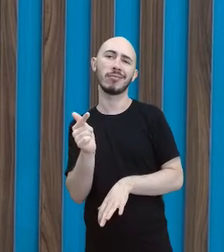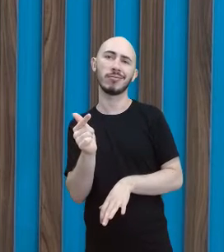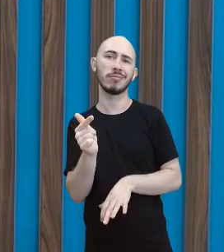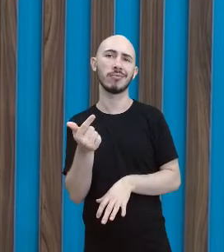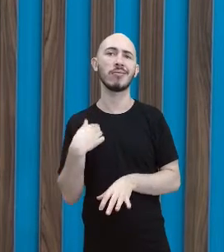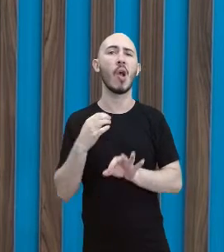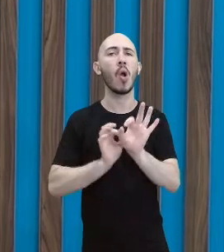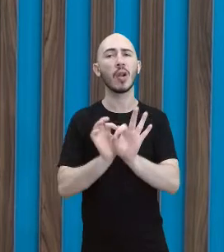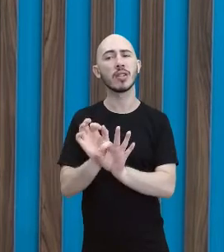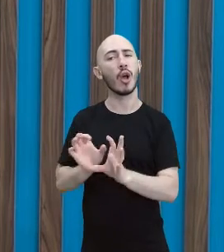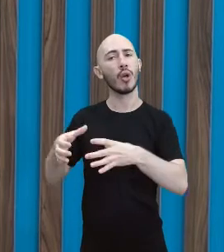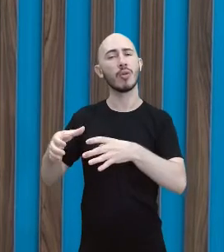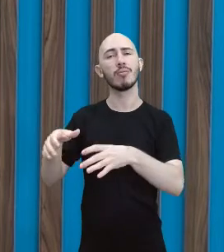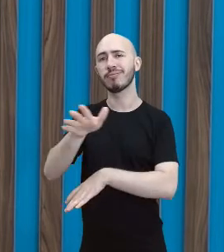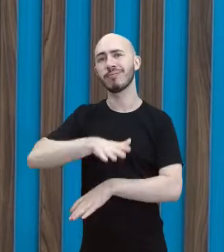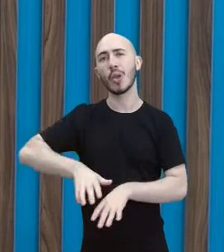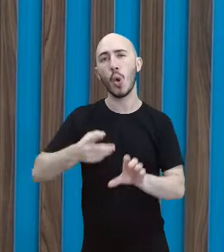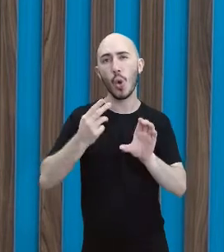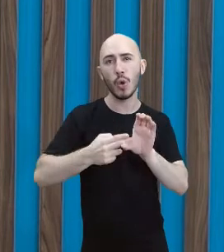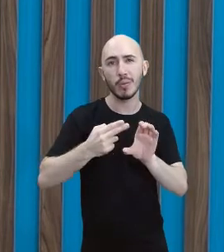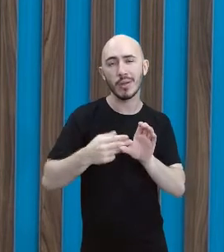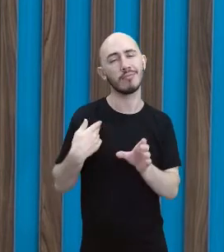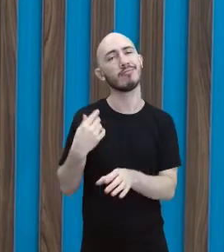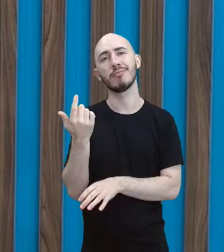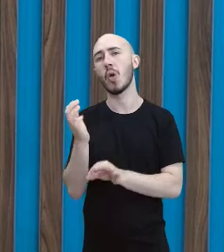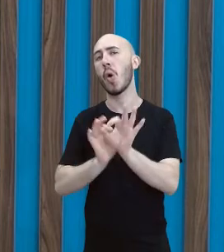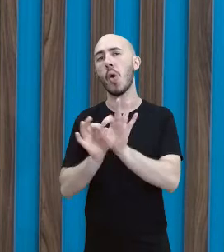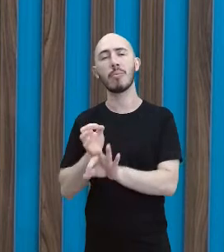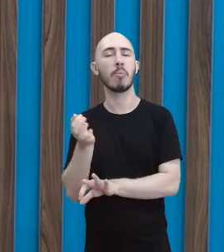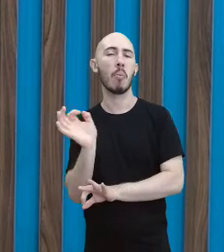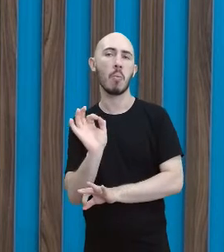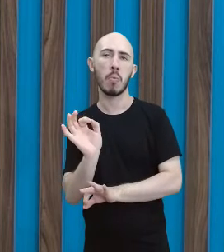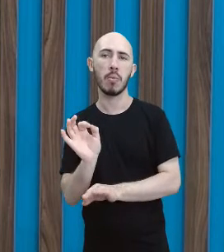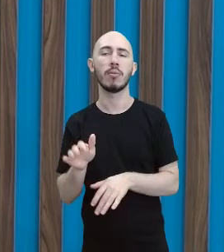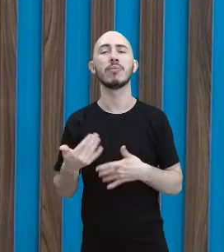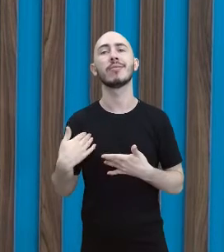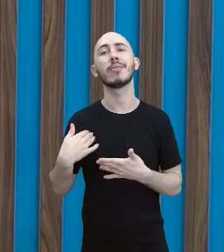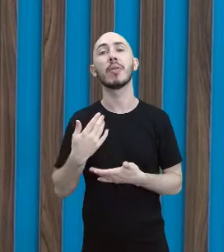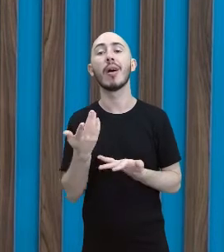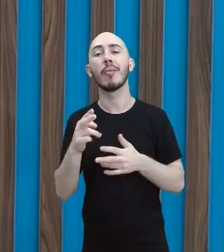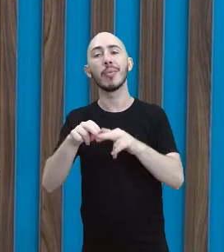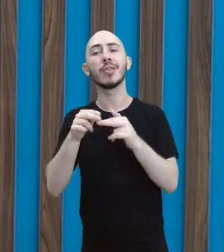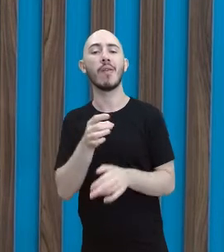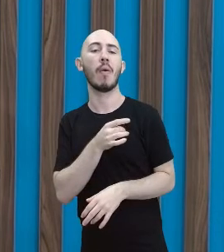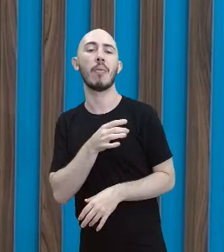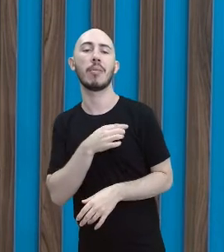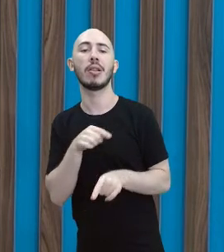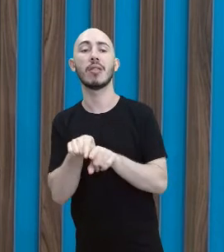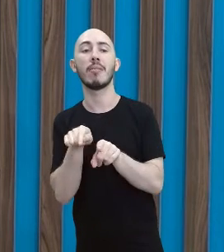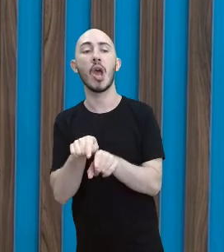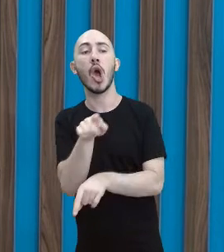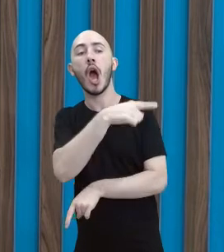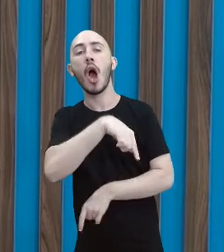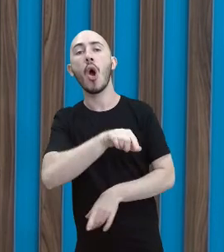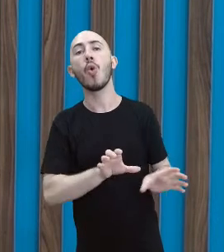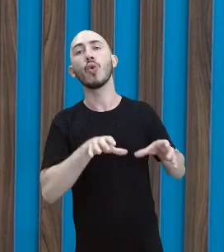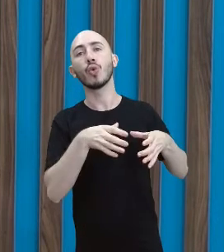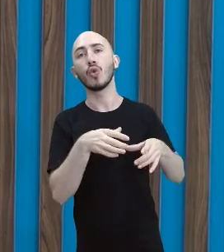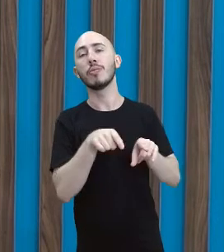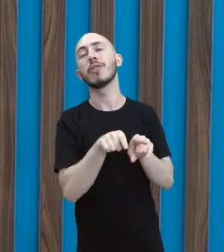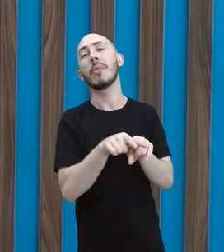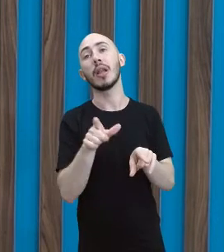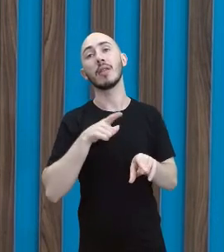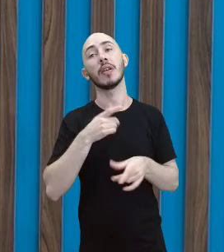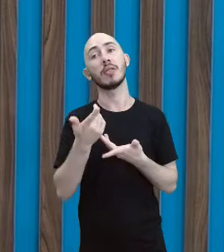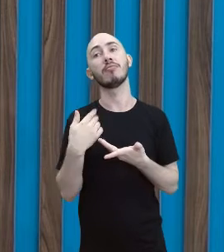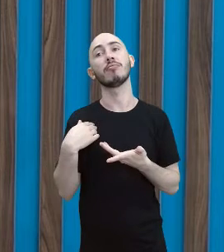se organizavam, né, juntando aí entre si, porque tinham medo também de que no outro grupo tivesse algum espião, alguma coisa,